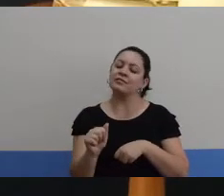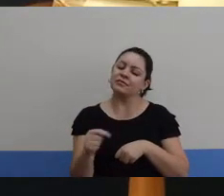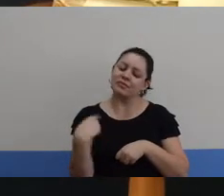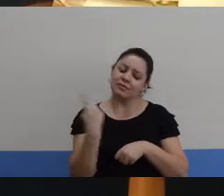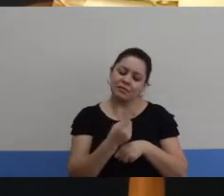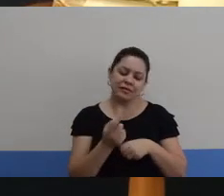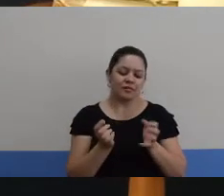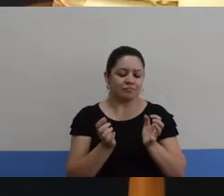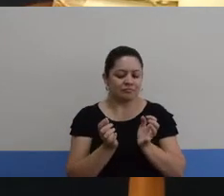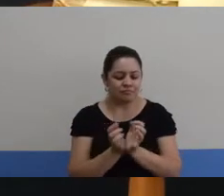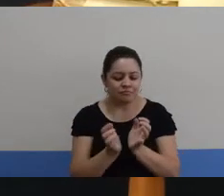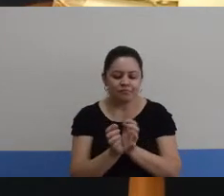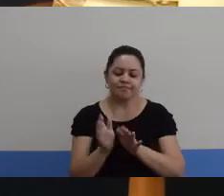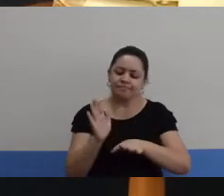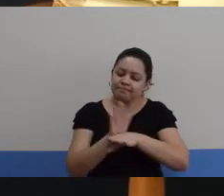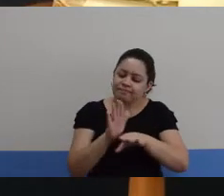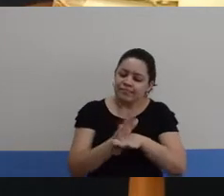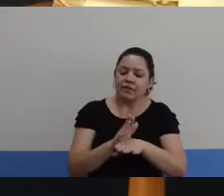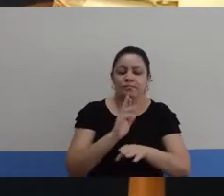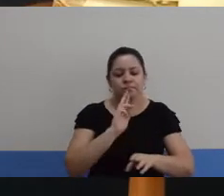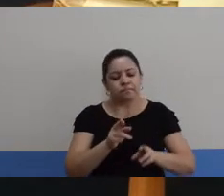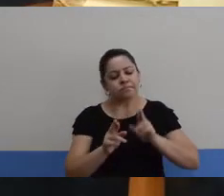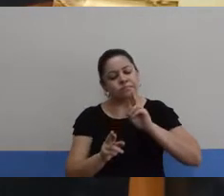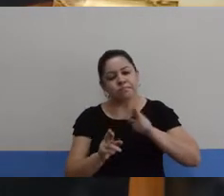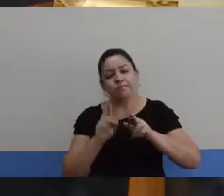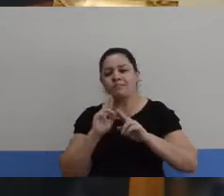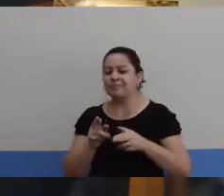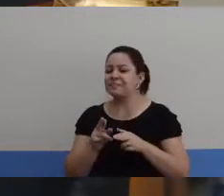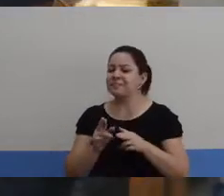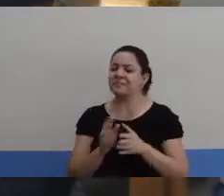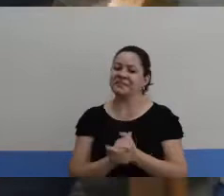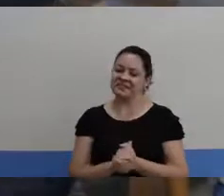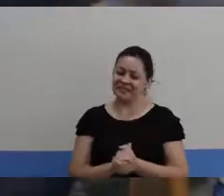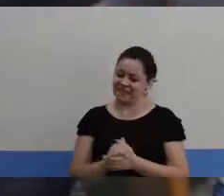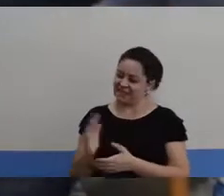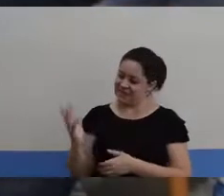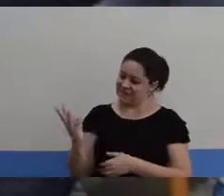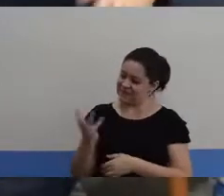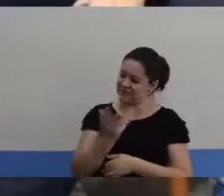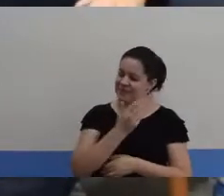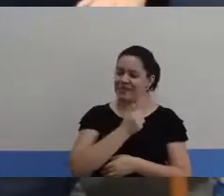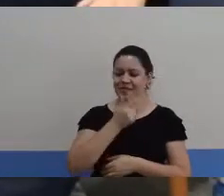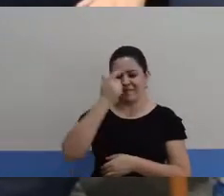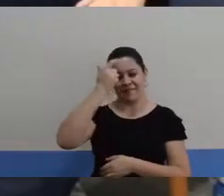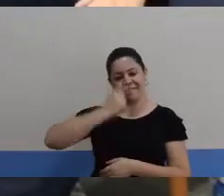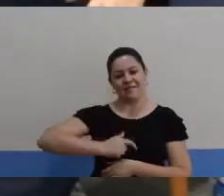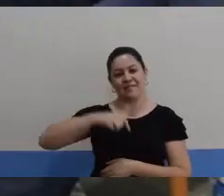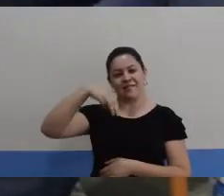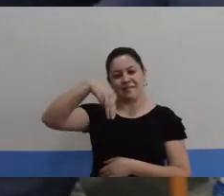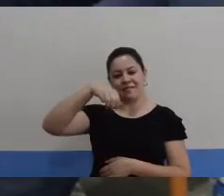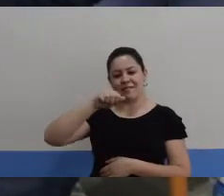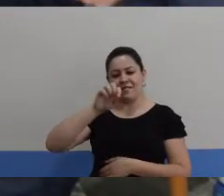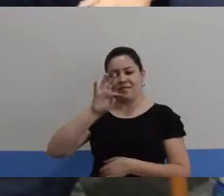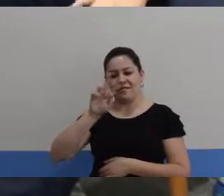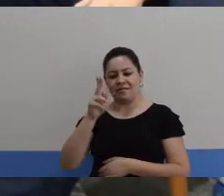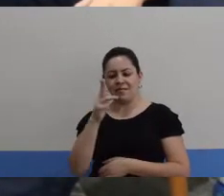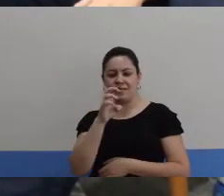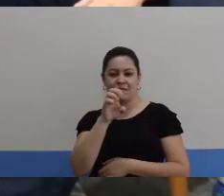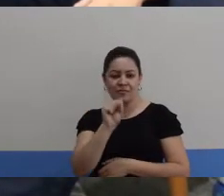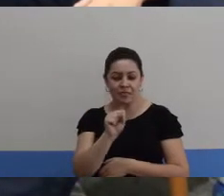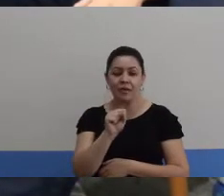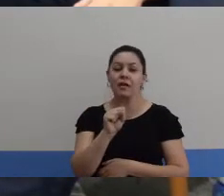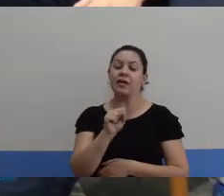vocês, respondendo algumas questões. Maravilha, eu me chamo Mateus Curta, sou natural daqui de